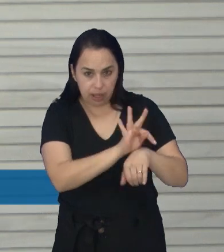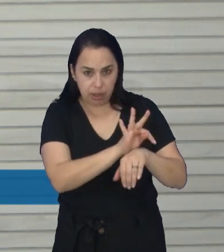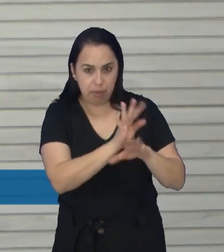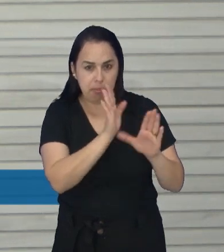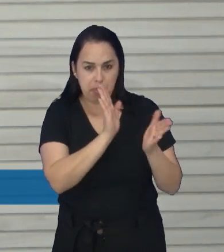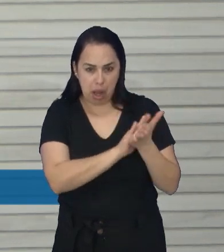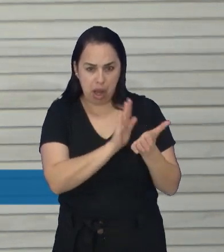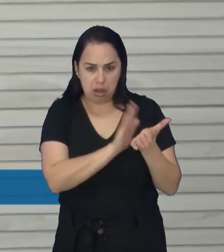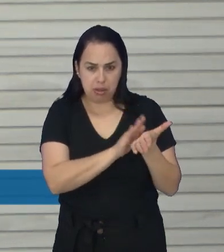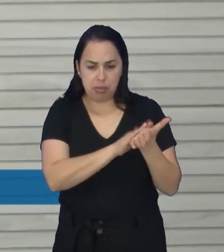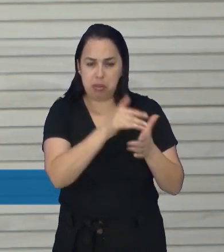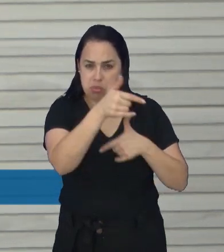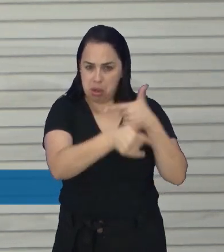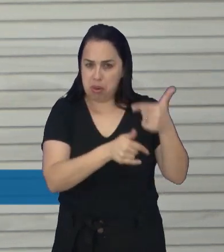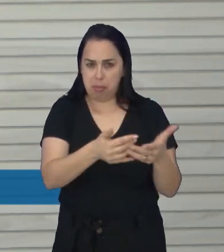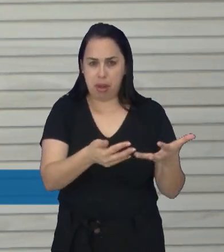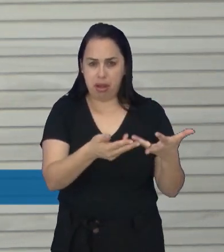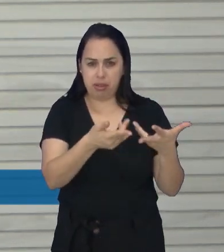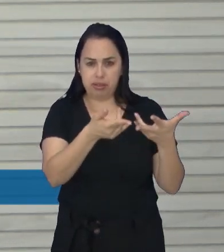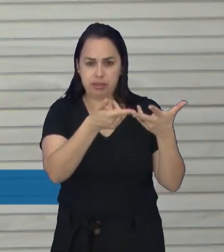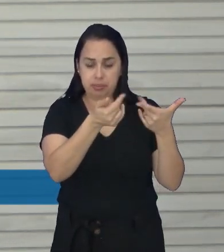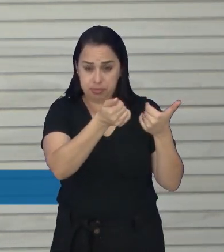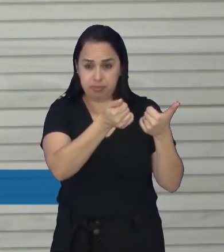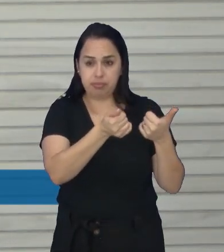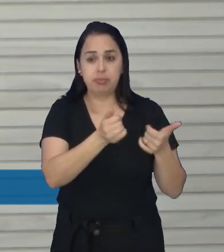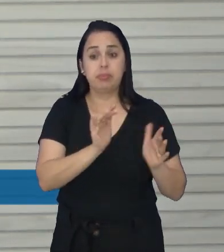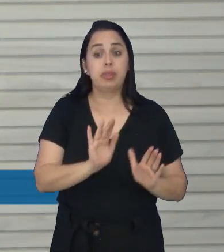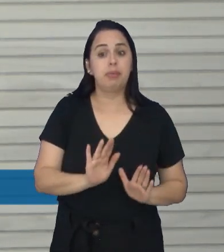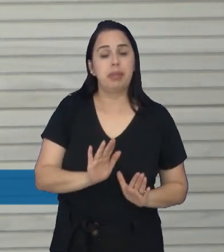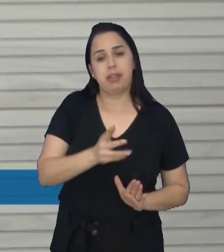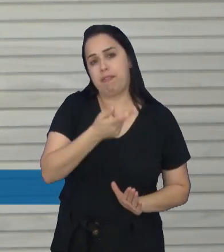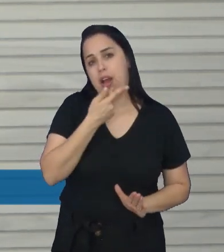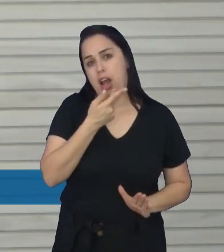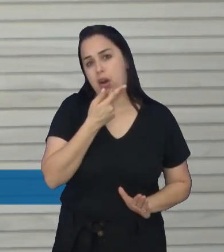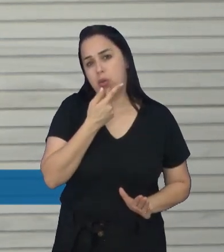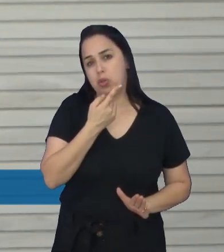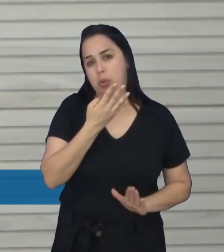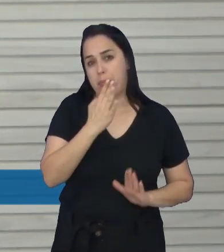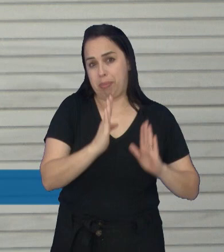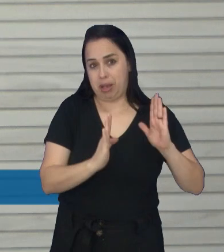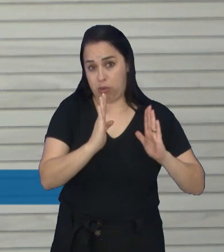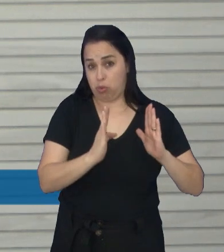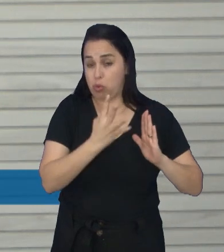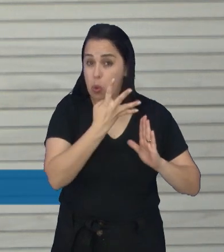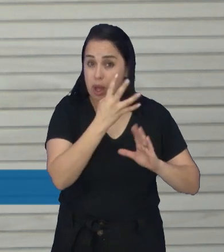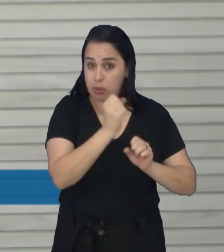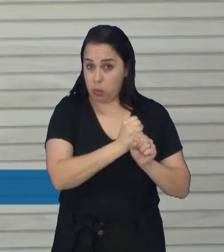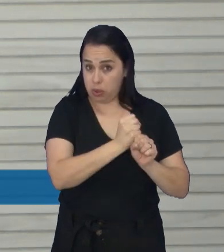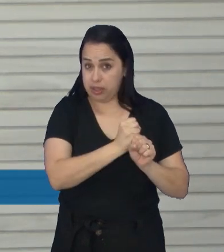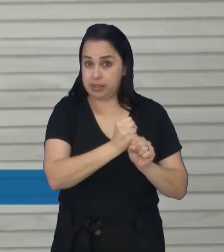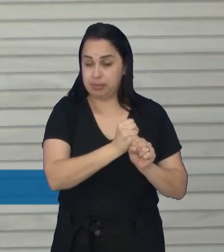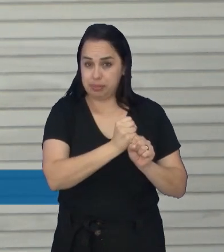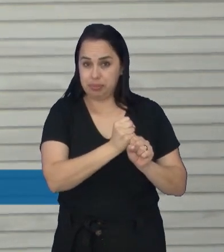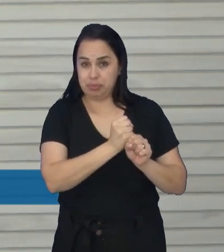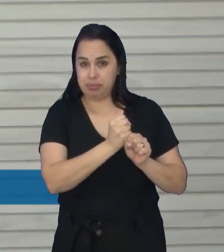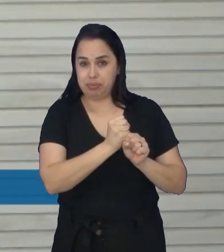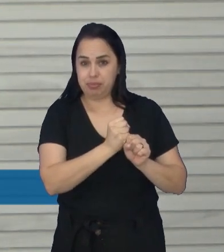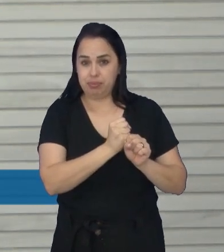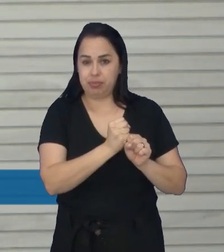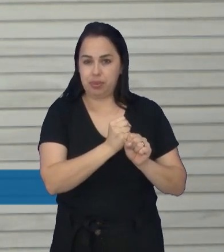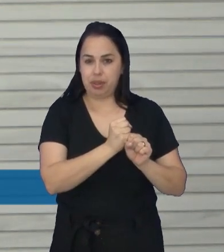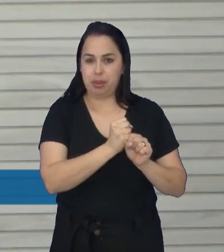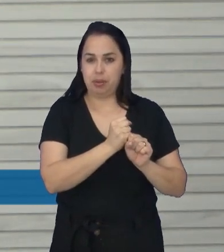seu trabalho é sensacional tá Agora você falou dos quatro anos para